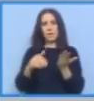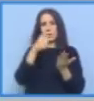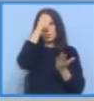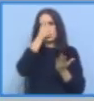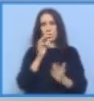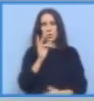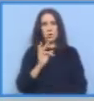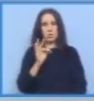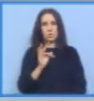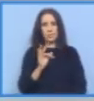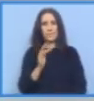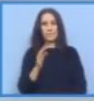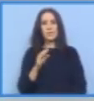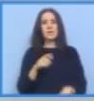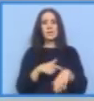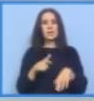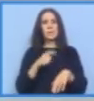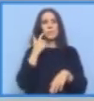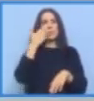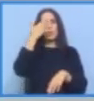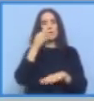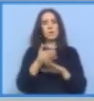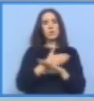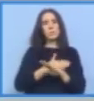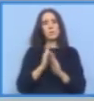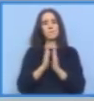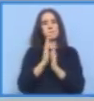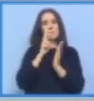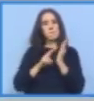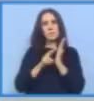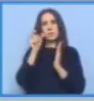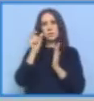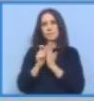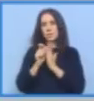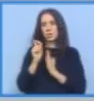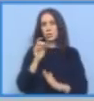domingo do tempo da Quaresma. Vamos então escutar o Evangelho de João.